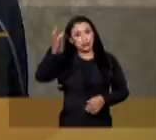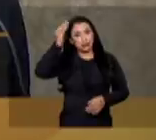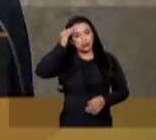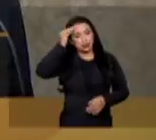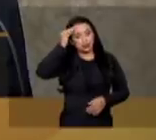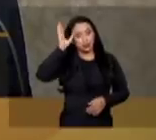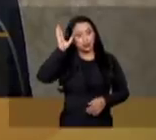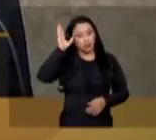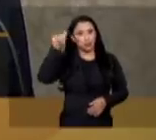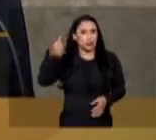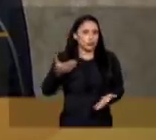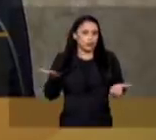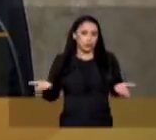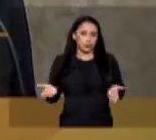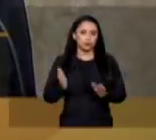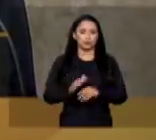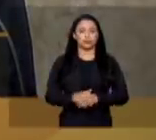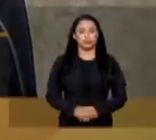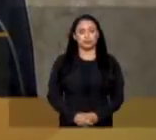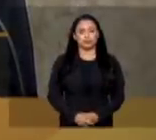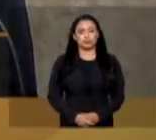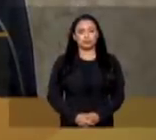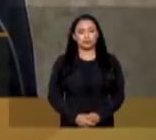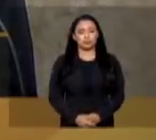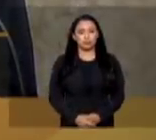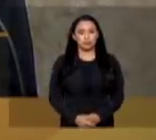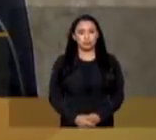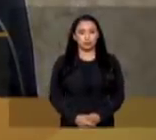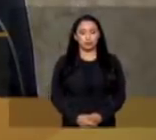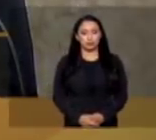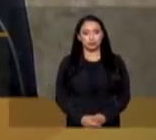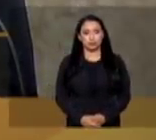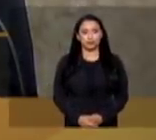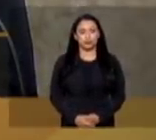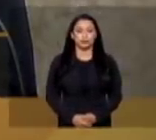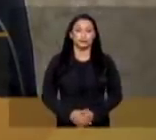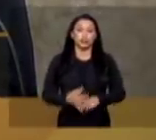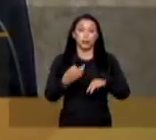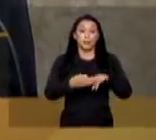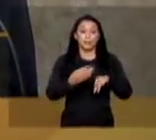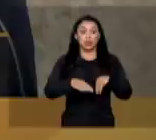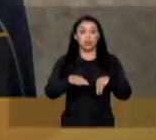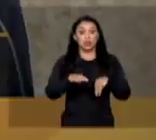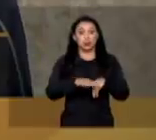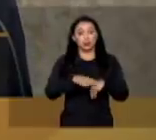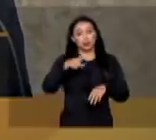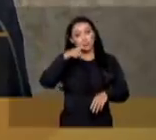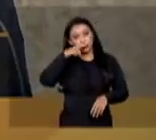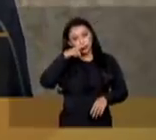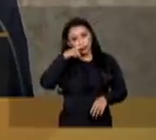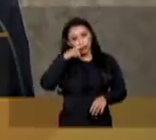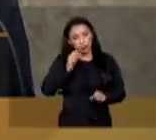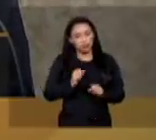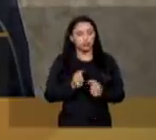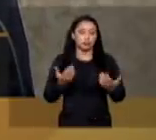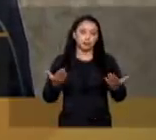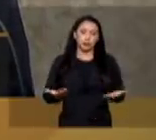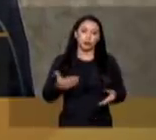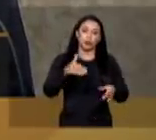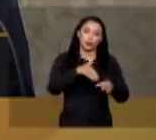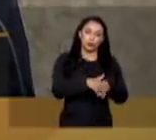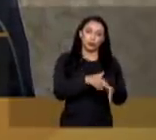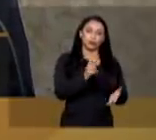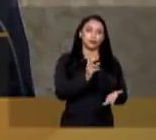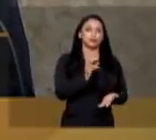Sim. Agravo no habeas corpus 193726. Agravante Luiz Inácio Lula da Silva. O ministro Faquinho mantém, evidentemente, seu voto